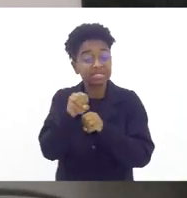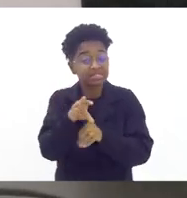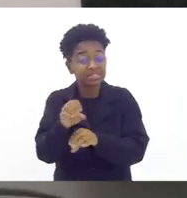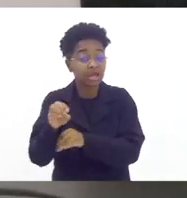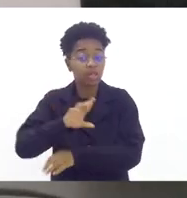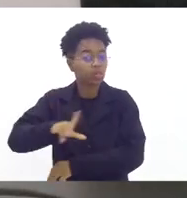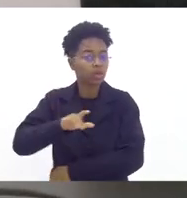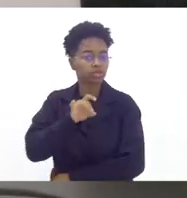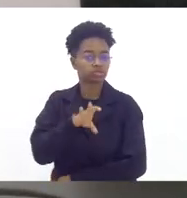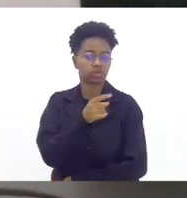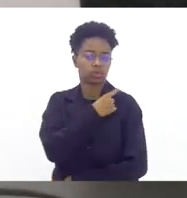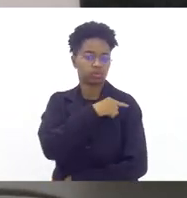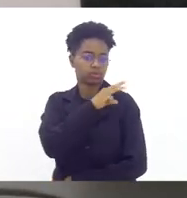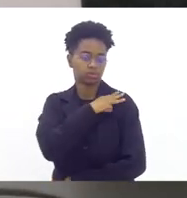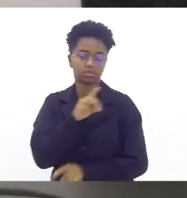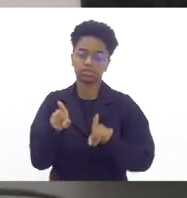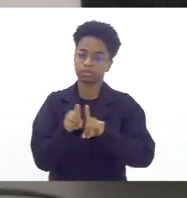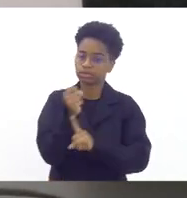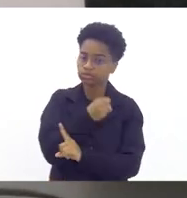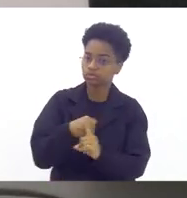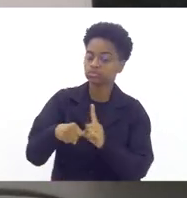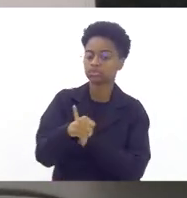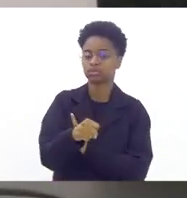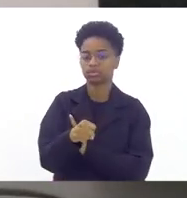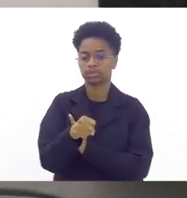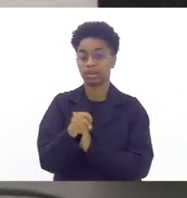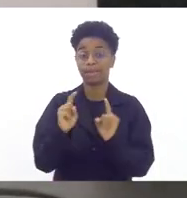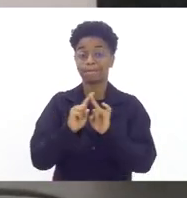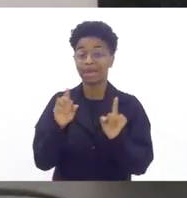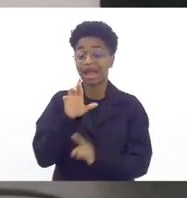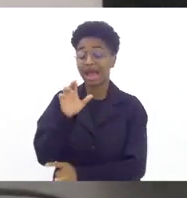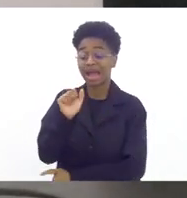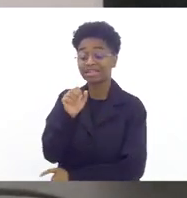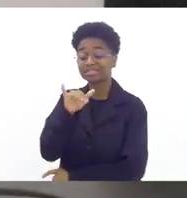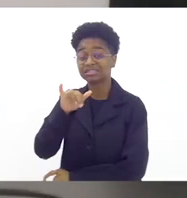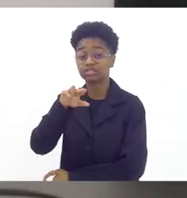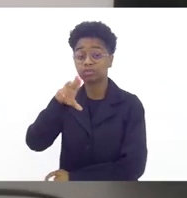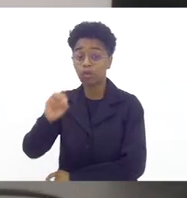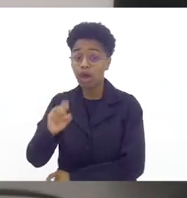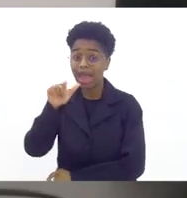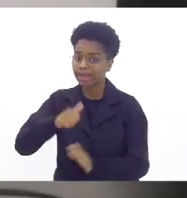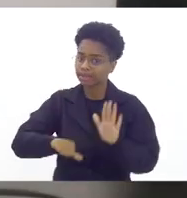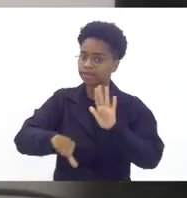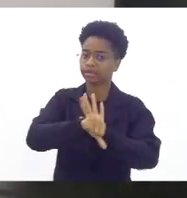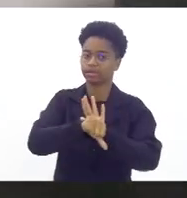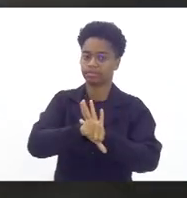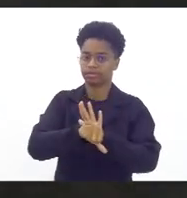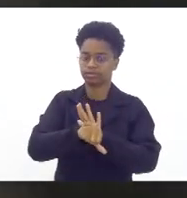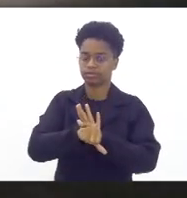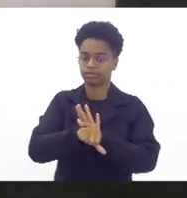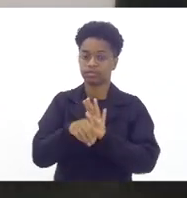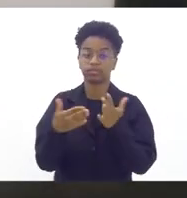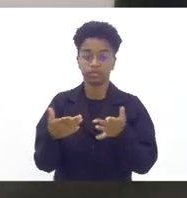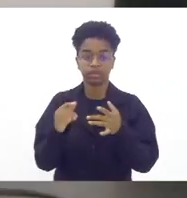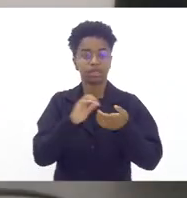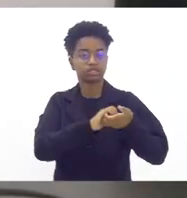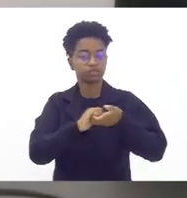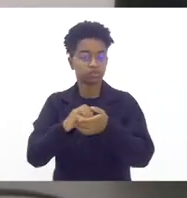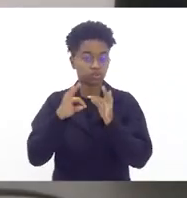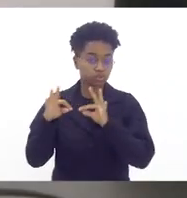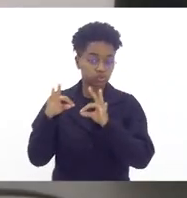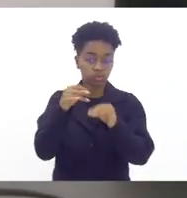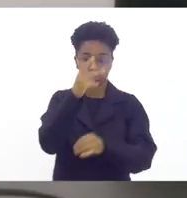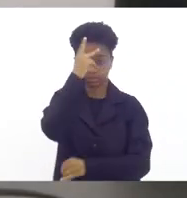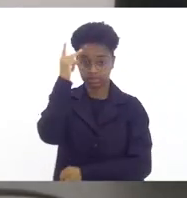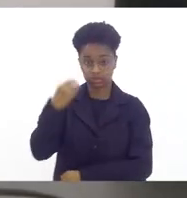para o ensino médio, como toda a sociedade, mas como racismo, que é crime. Então, assim, saudar todas e todos que estão